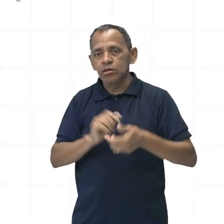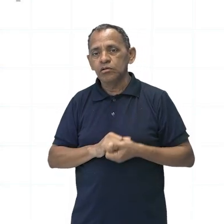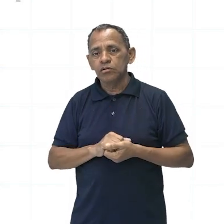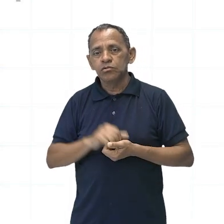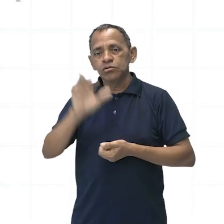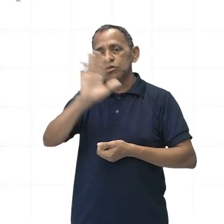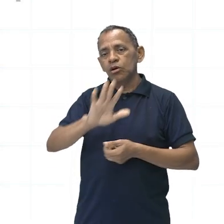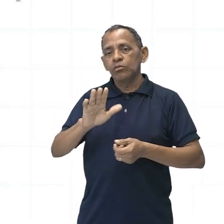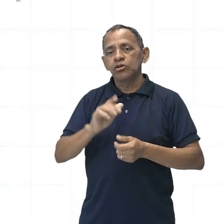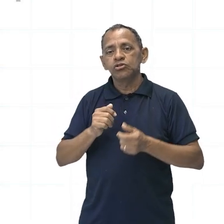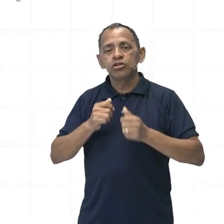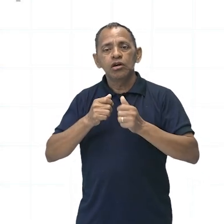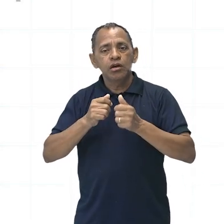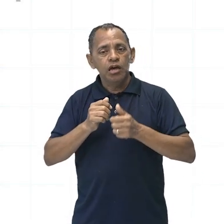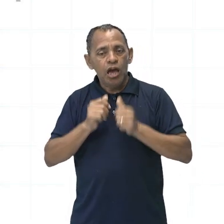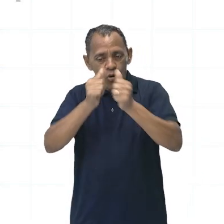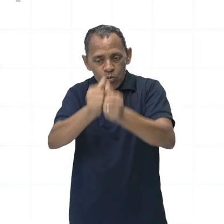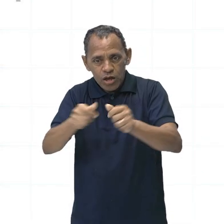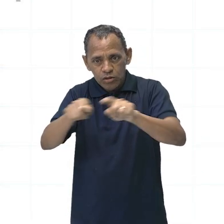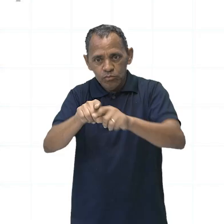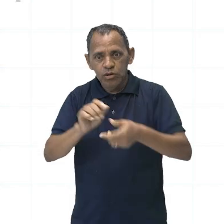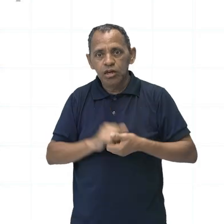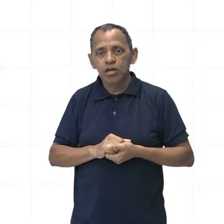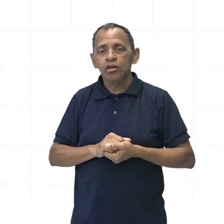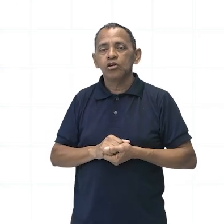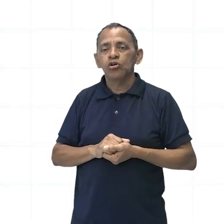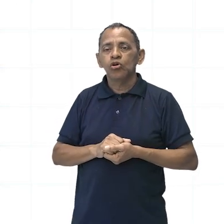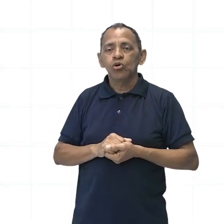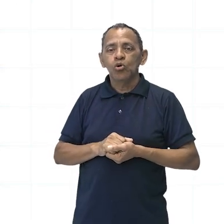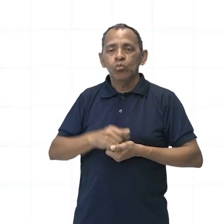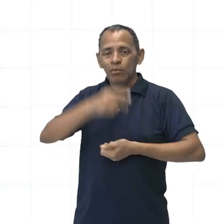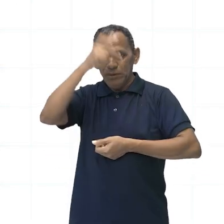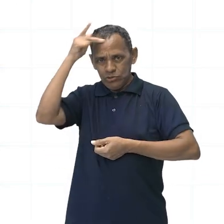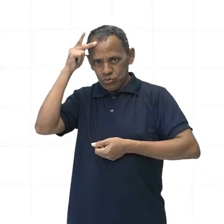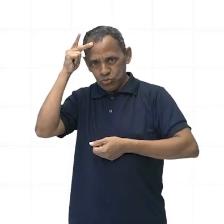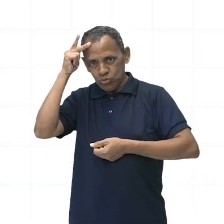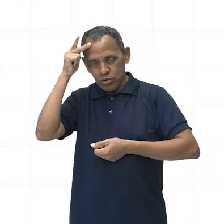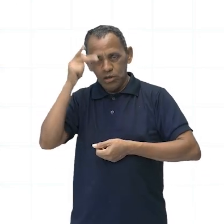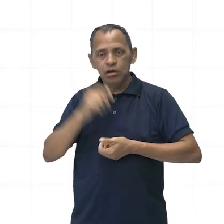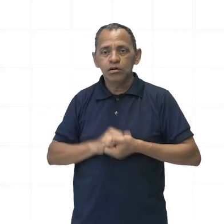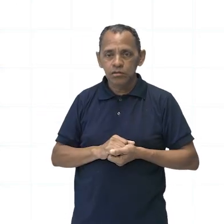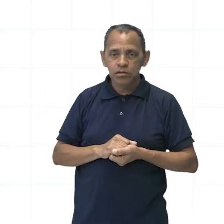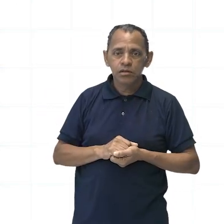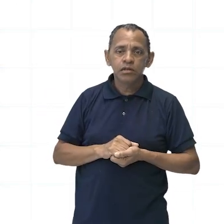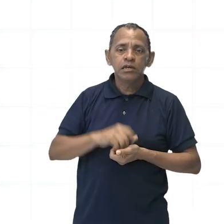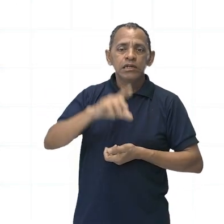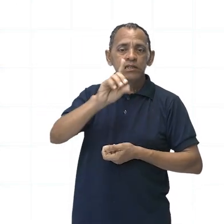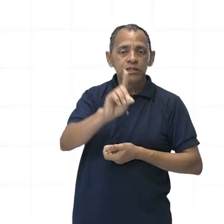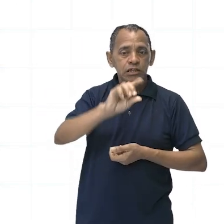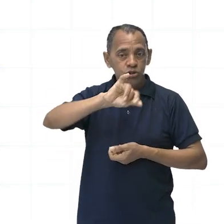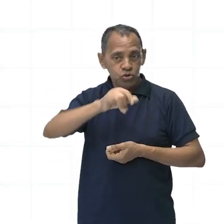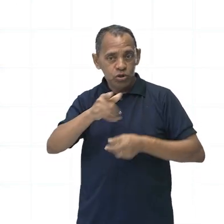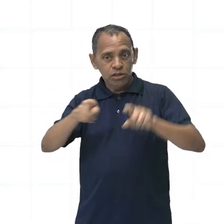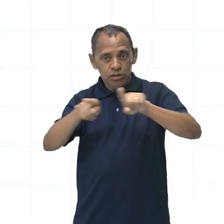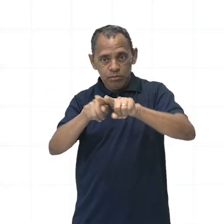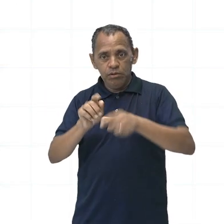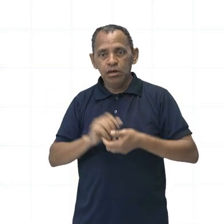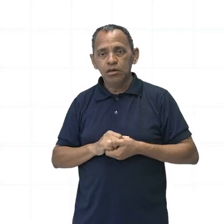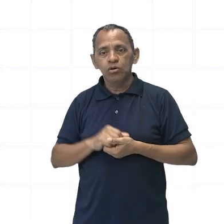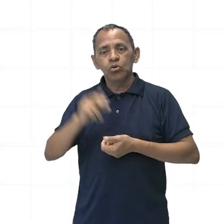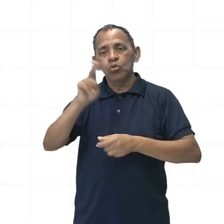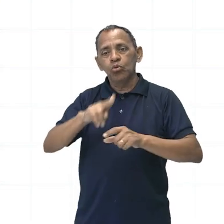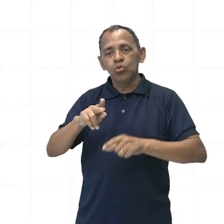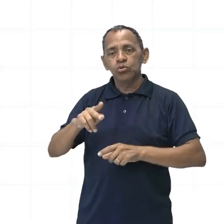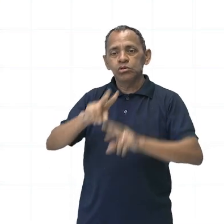um DJ, ou seja, disc jockey. Então, as letras do rap passaram a abordar questões